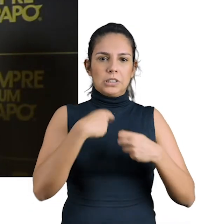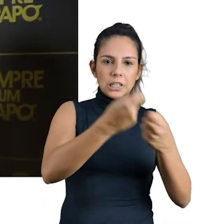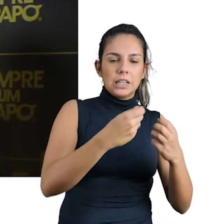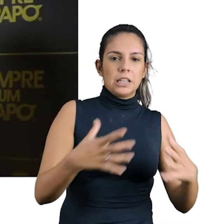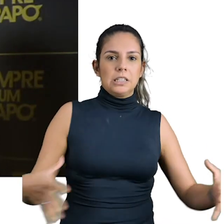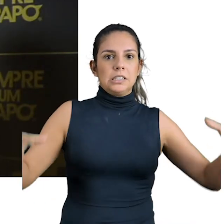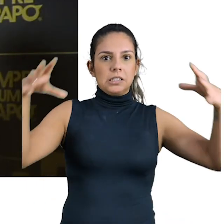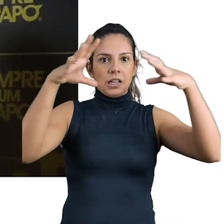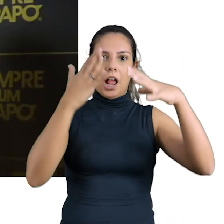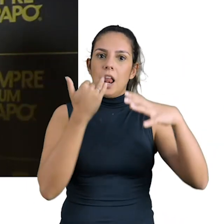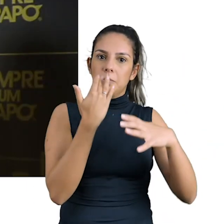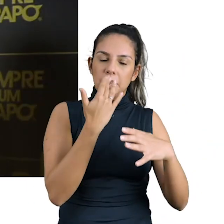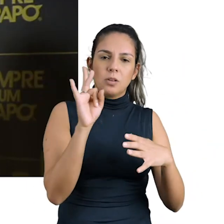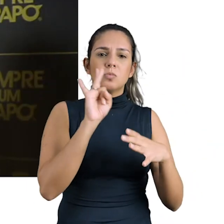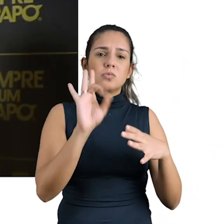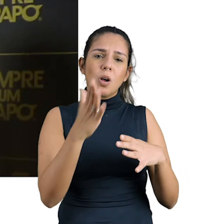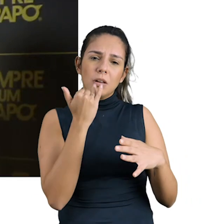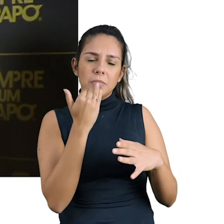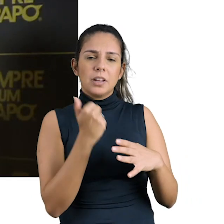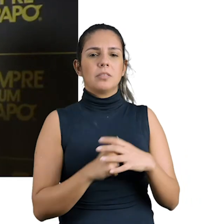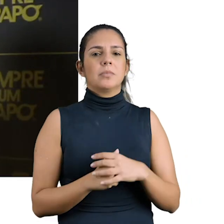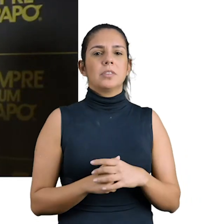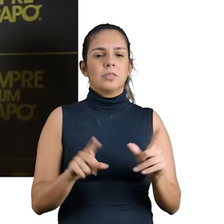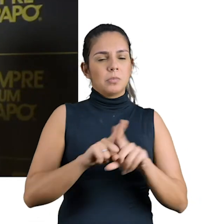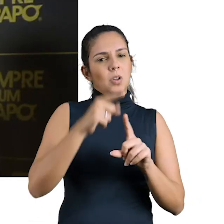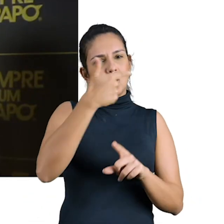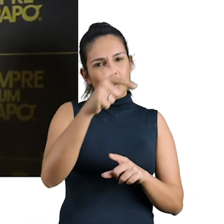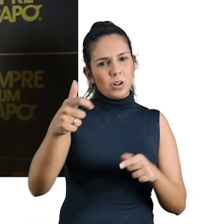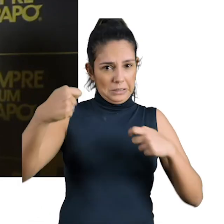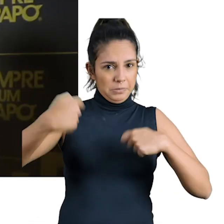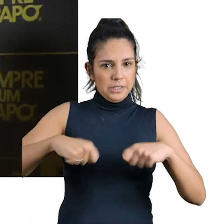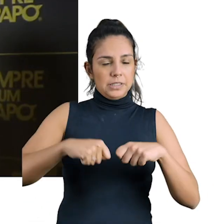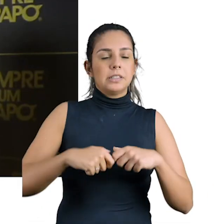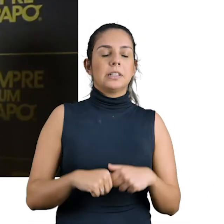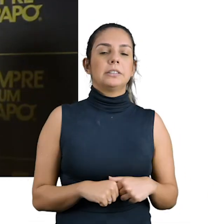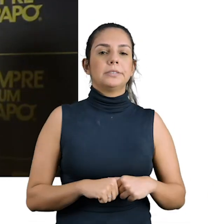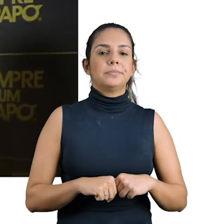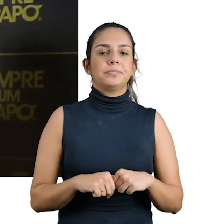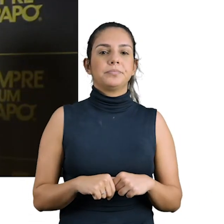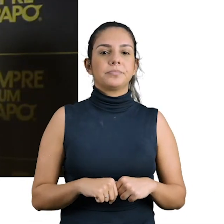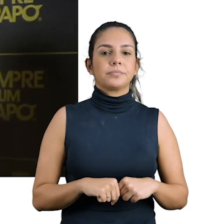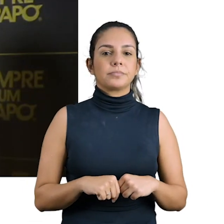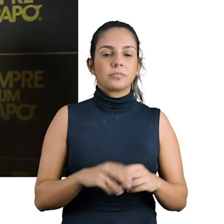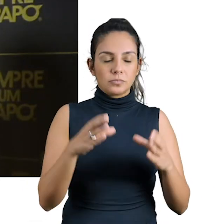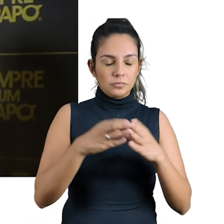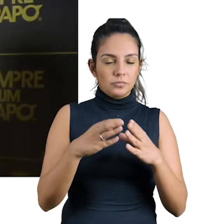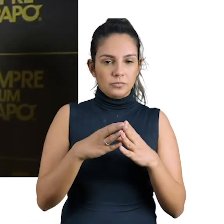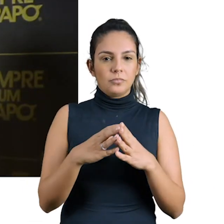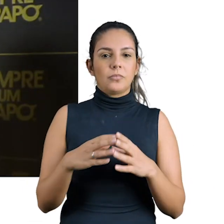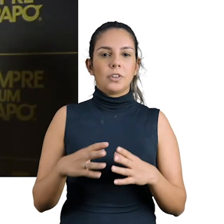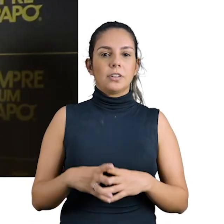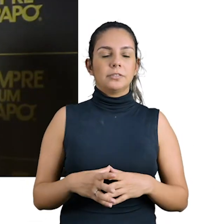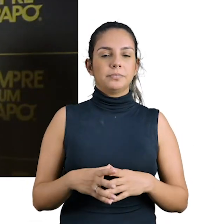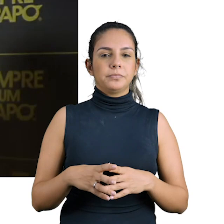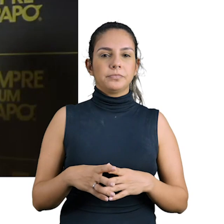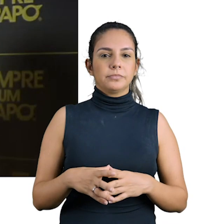de distribuição de cestas, e não só cestas básicas, também outras necessidades que esses